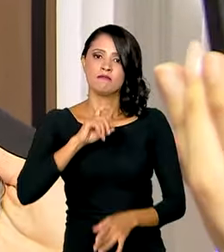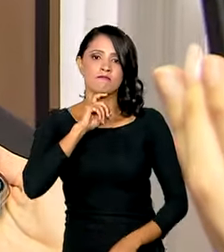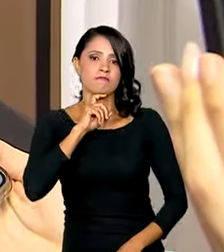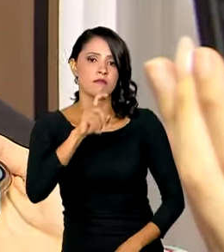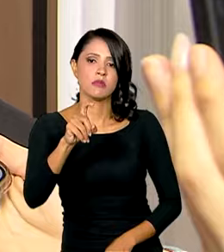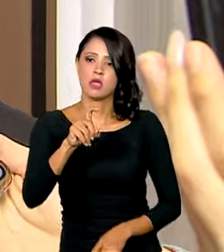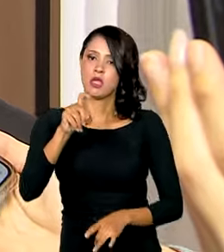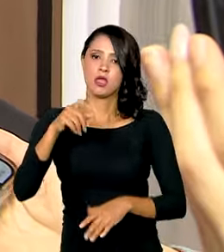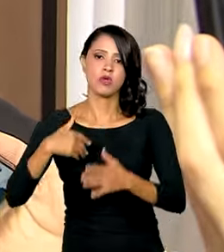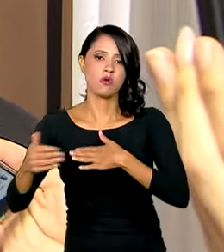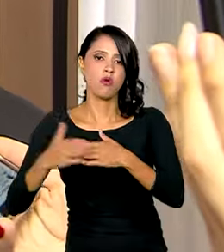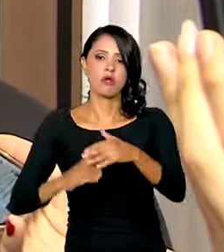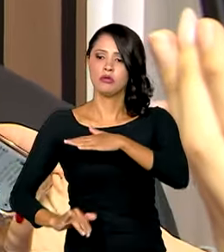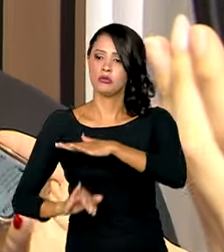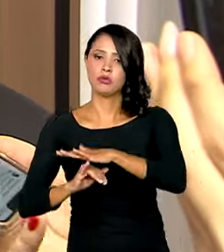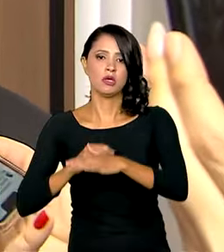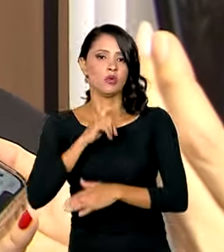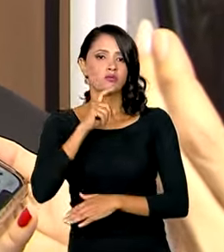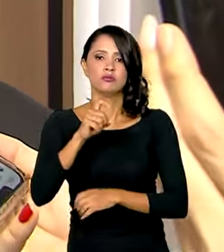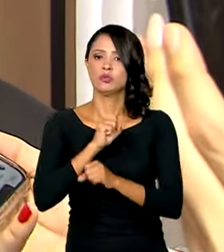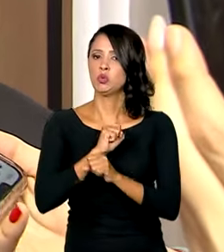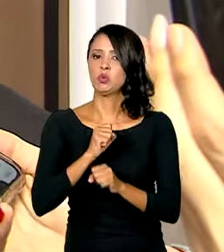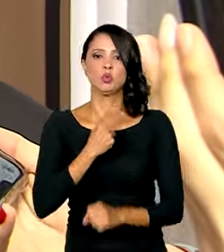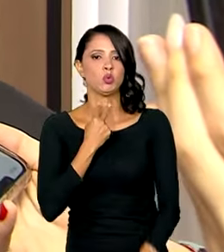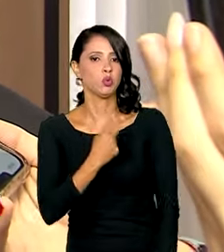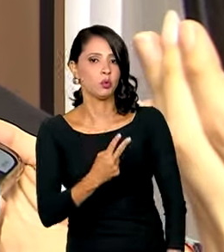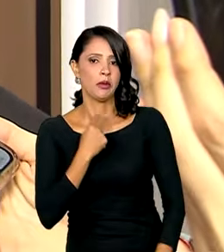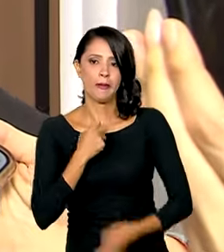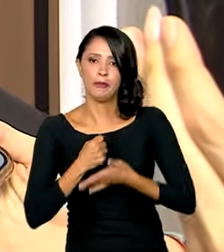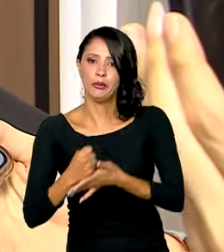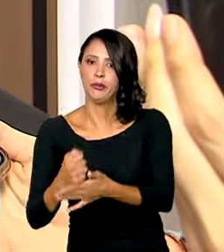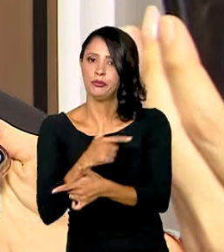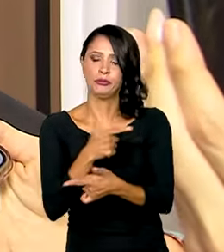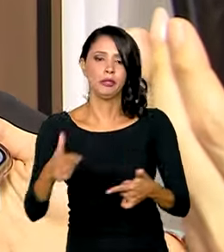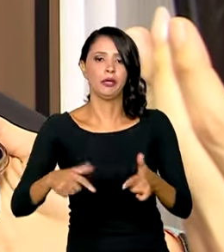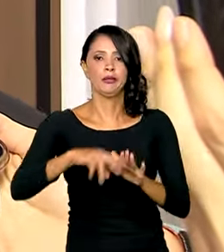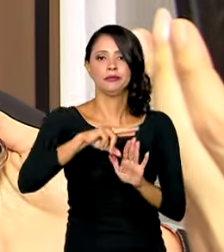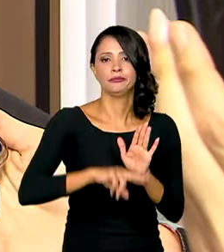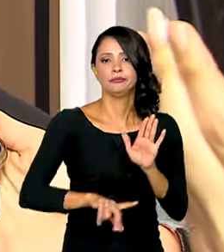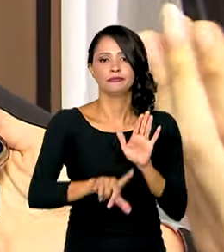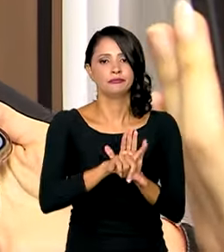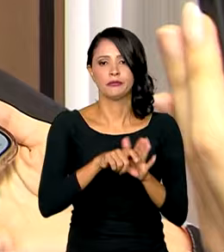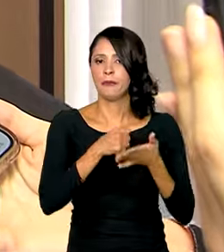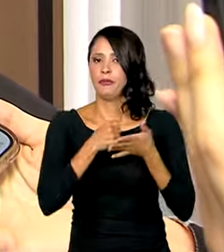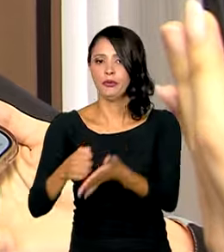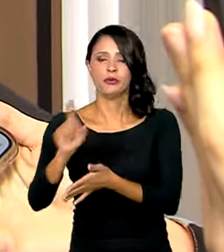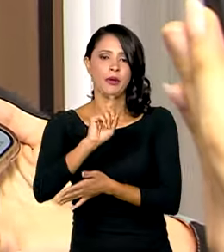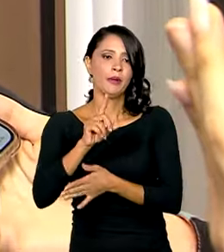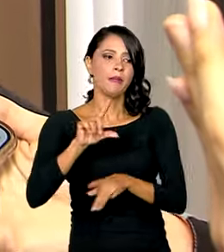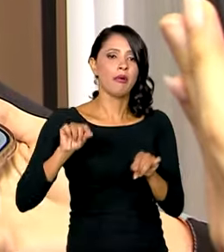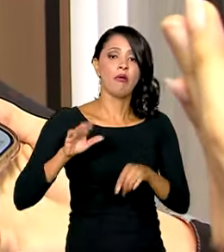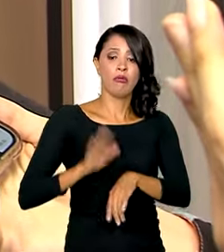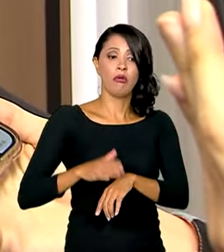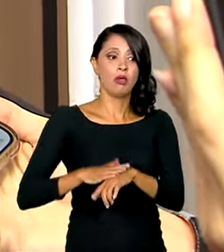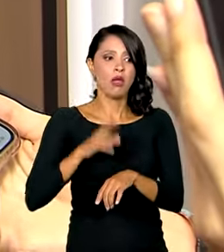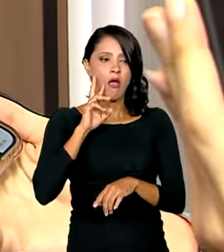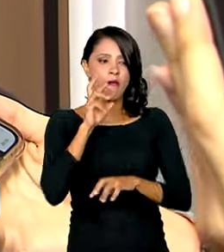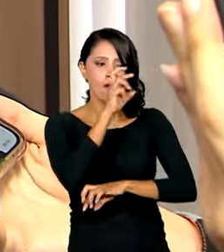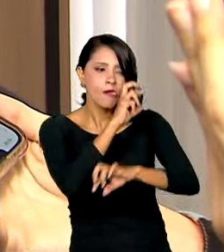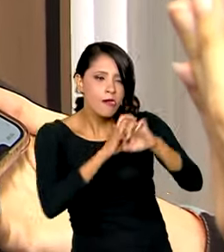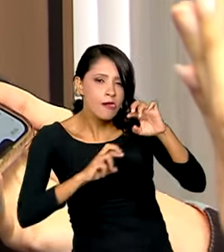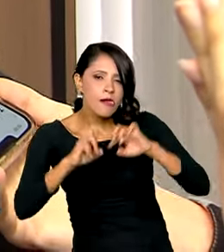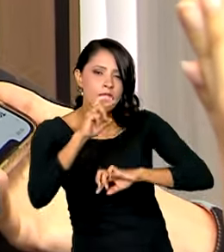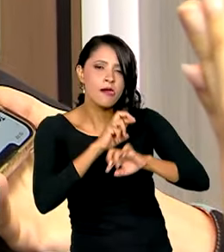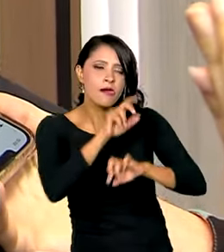ninguém, de qualquer que seja a instituição, tem apoio normativo, jurídico, para escolher arbitrariamente quem